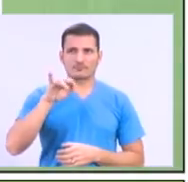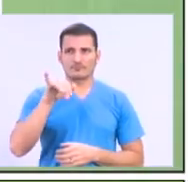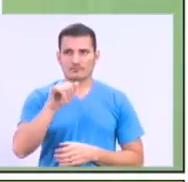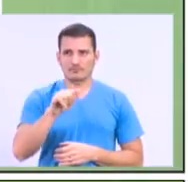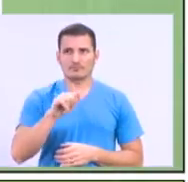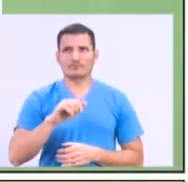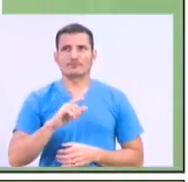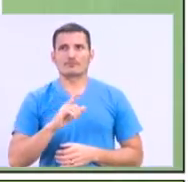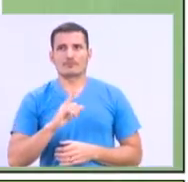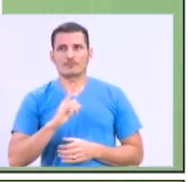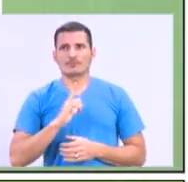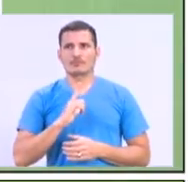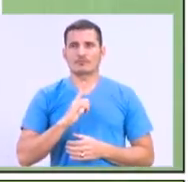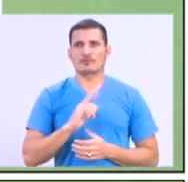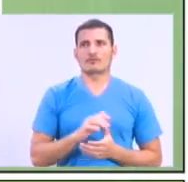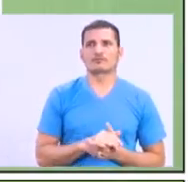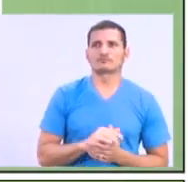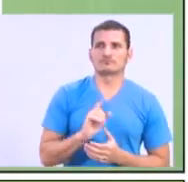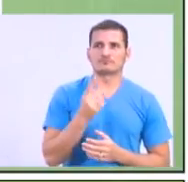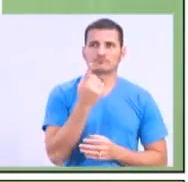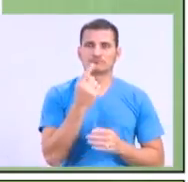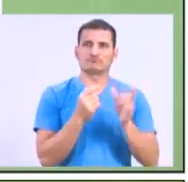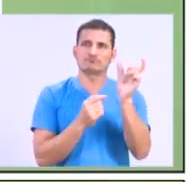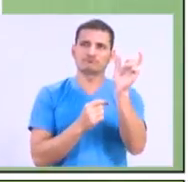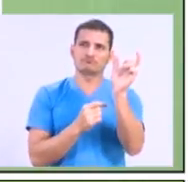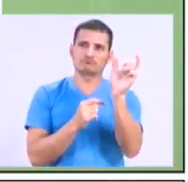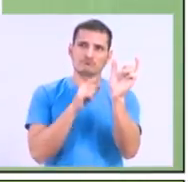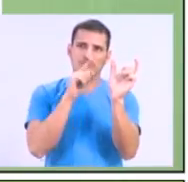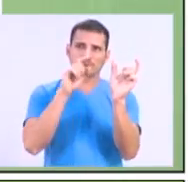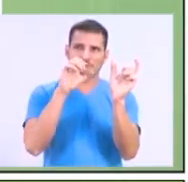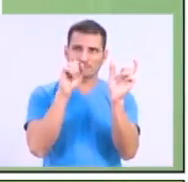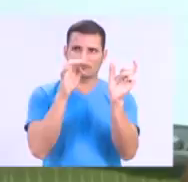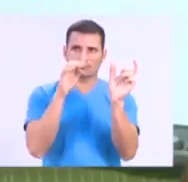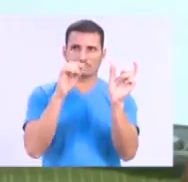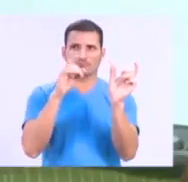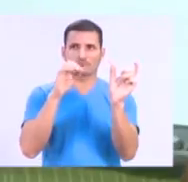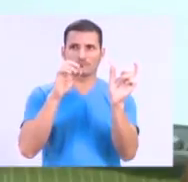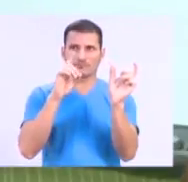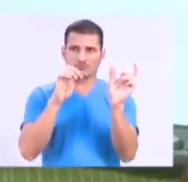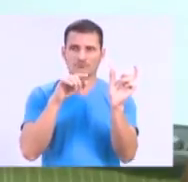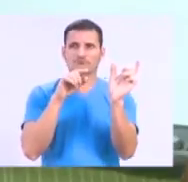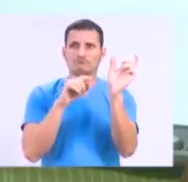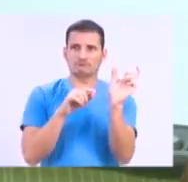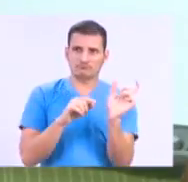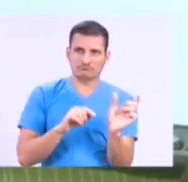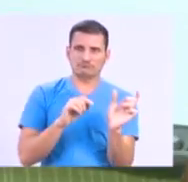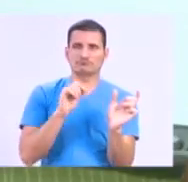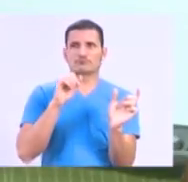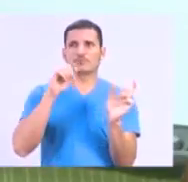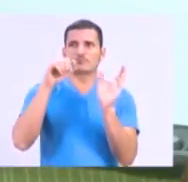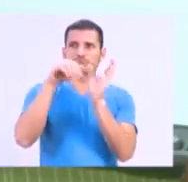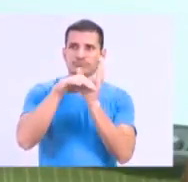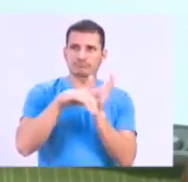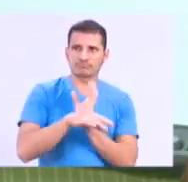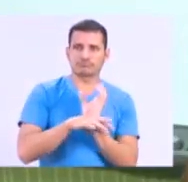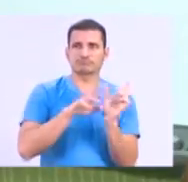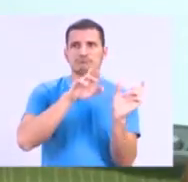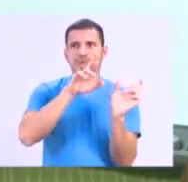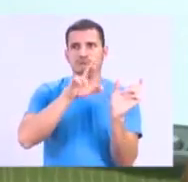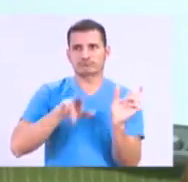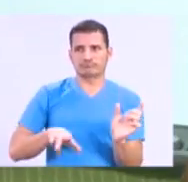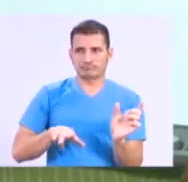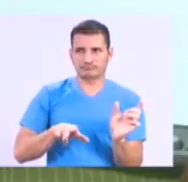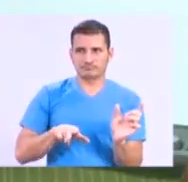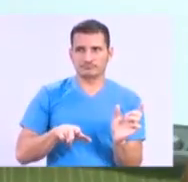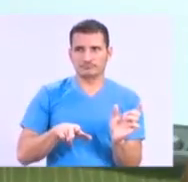declarada com vários valores armazenados nela. Dessa forma, nós conseguimos alocar vários espaços de memória, e esses espaços de